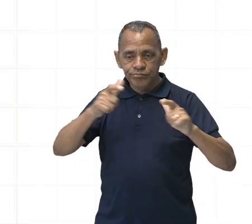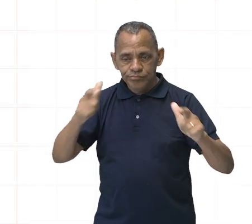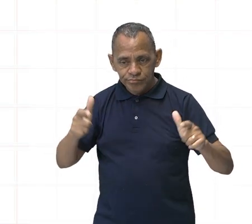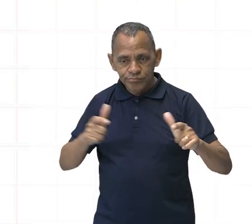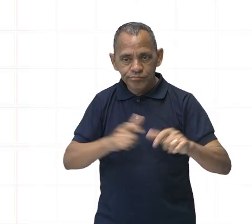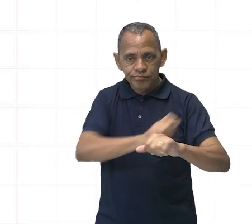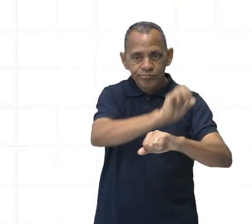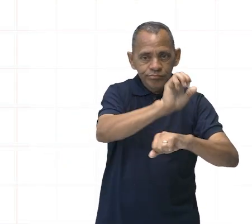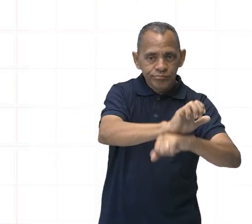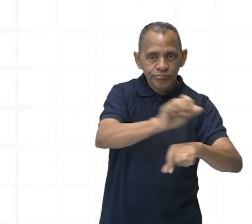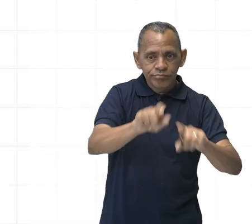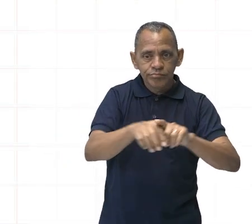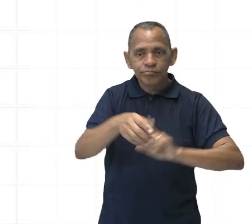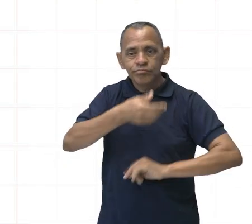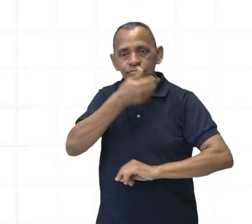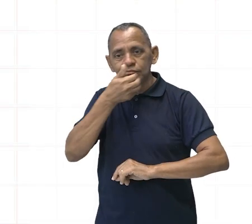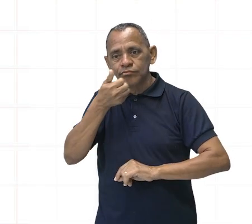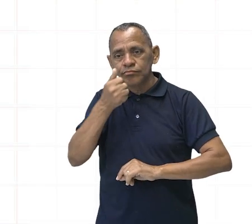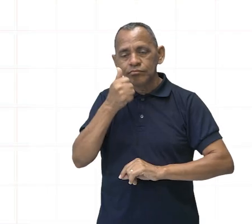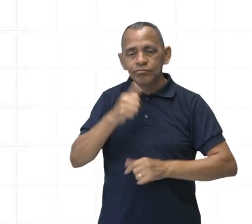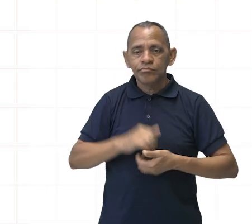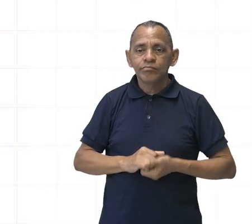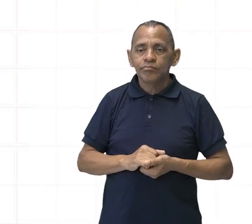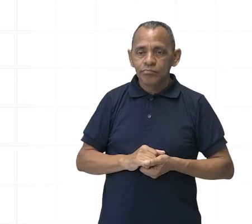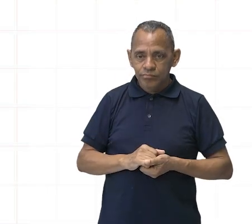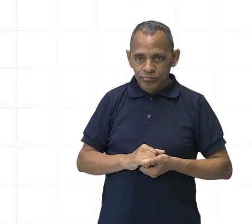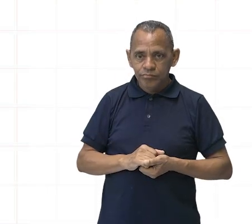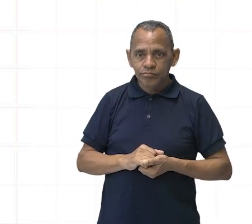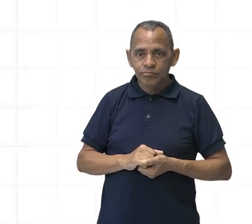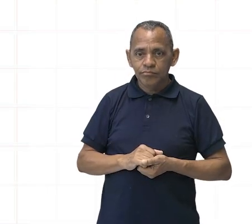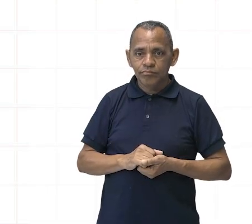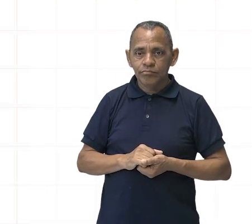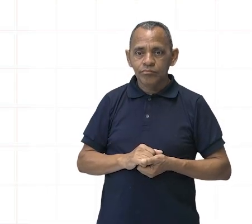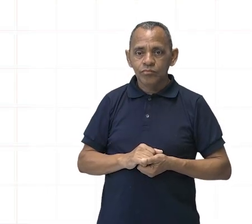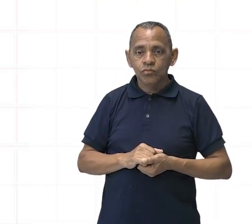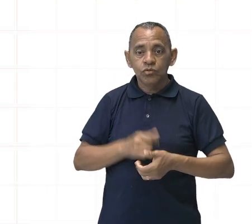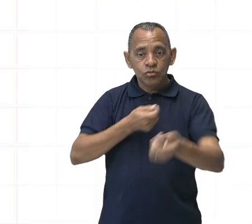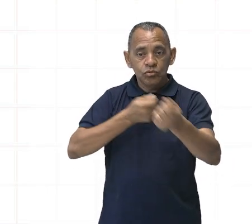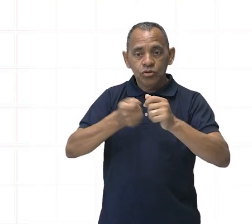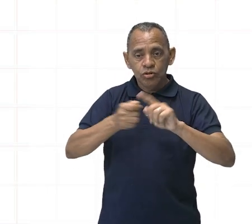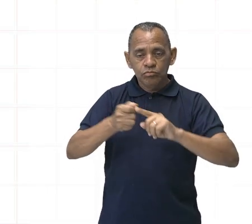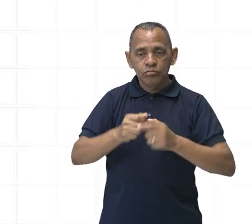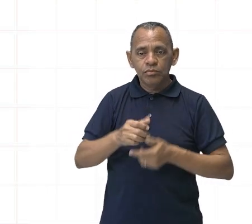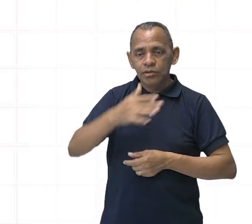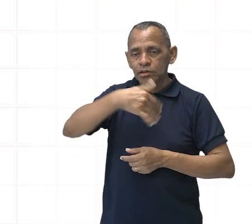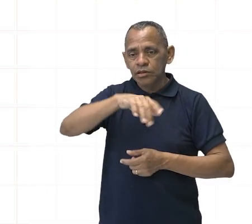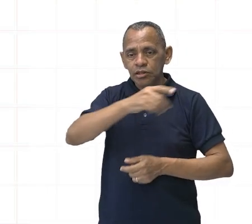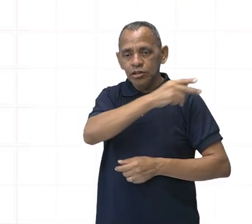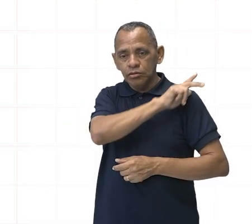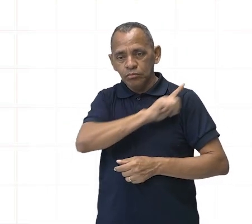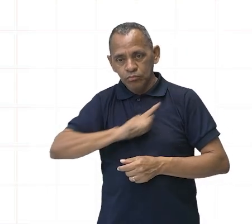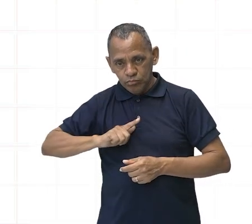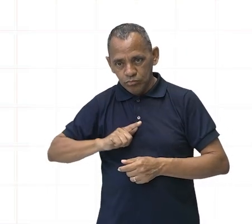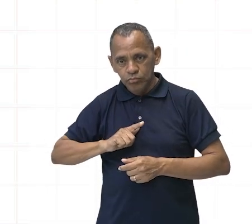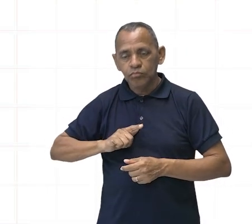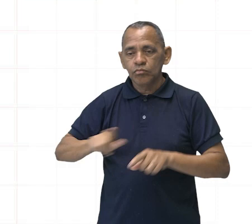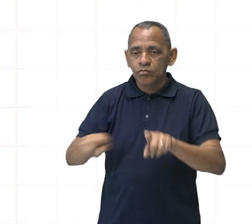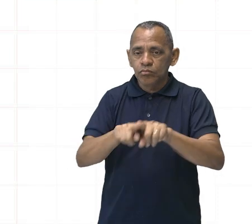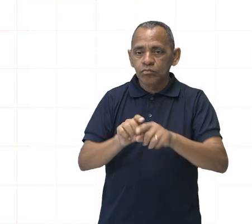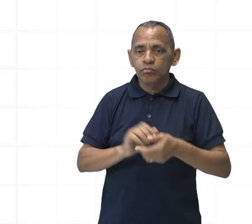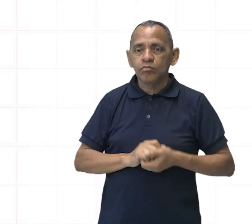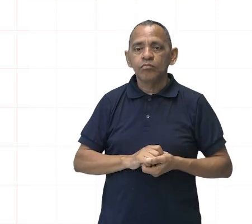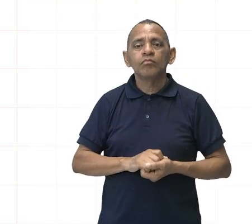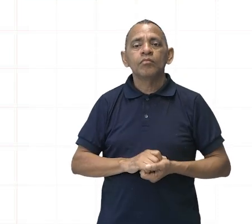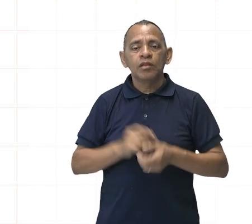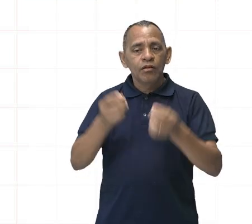e melhorar a eficiência do setor público, que também está alinhado nessa questão da privatização,